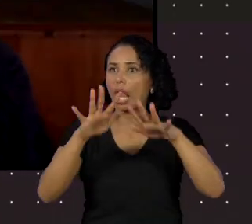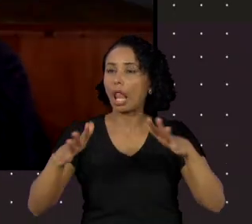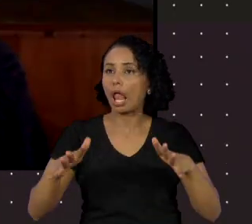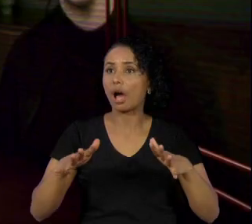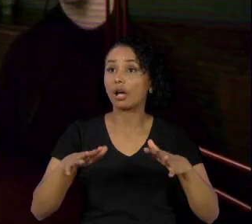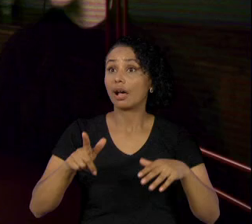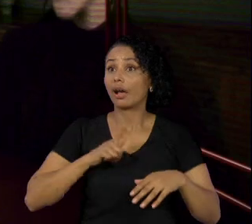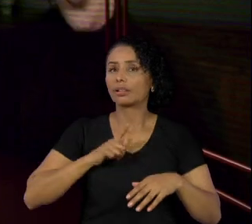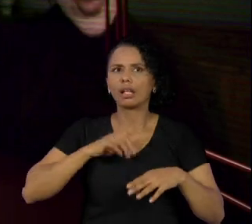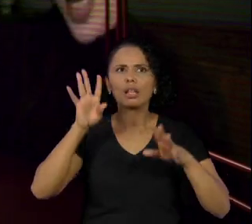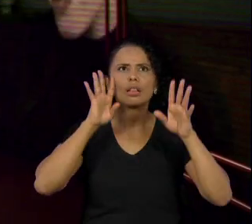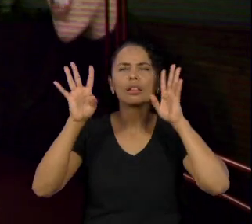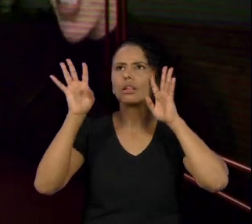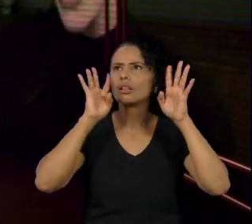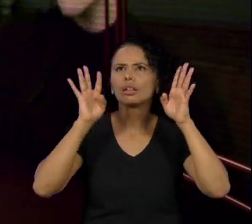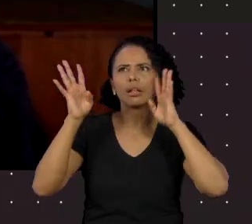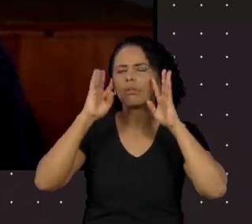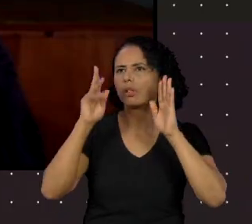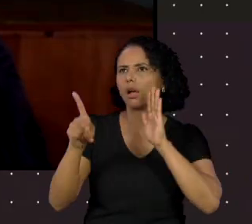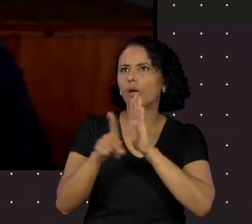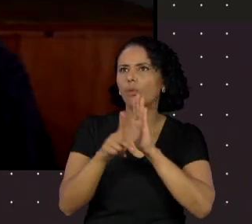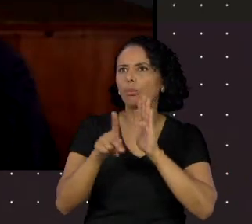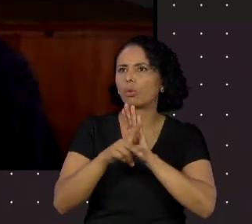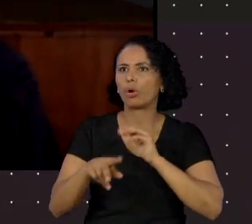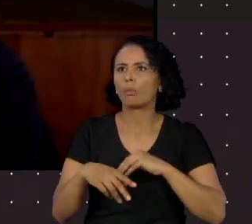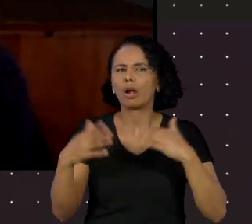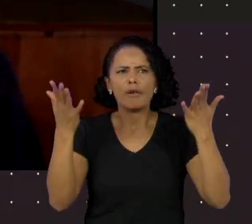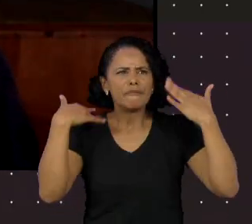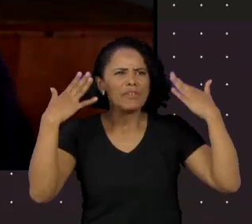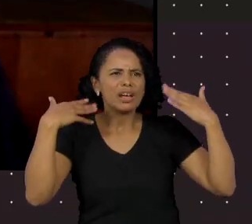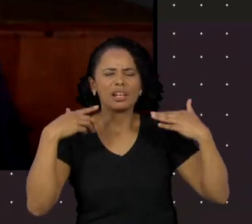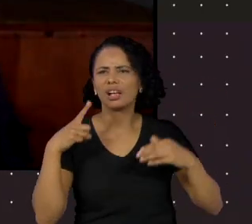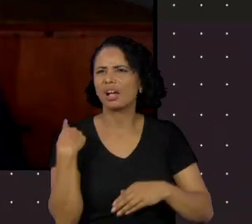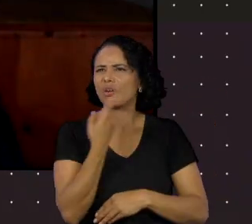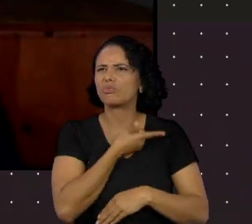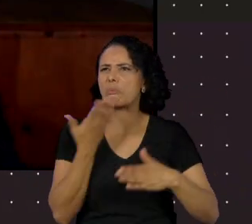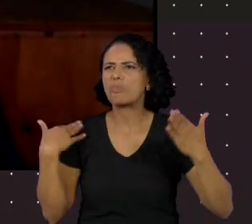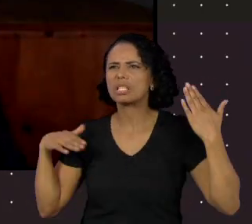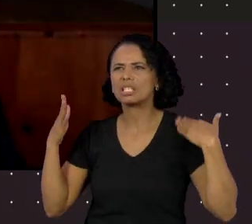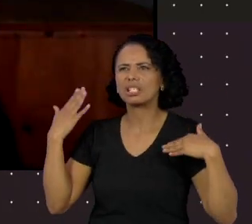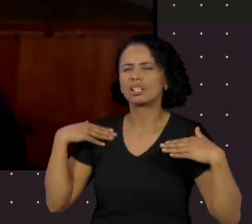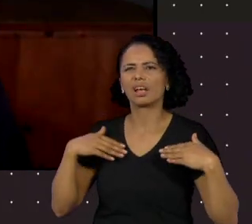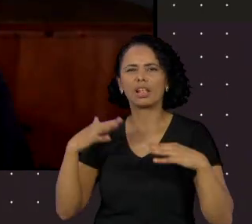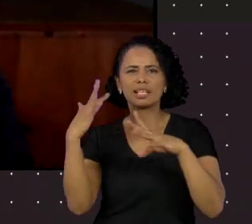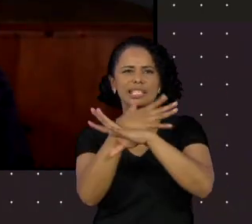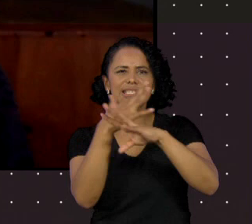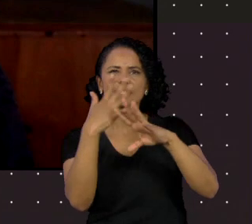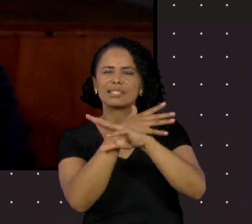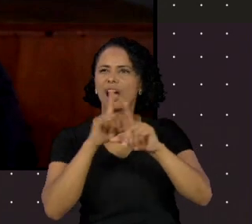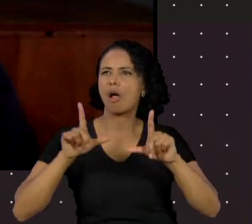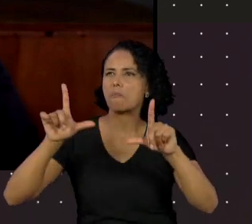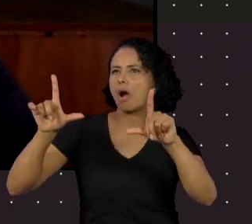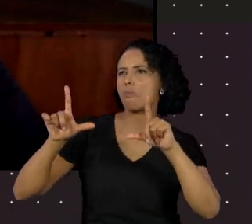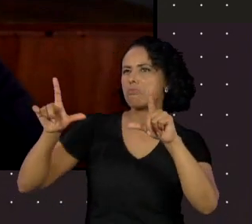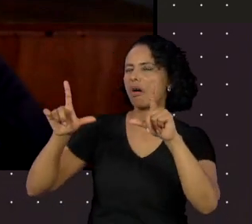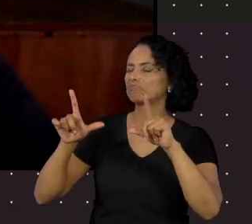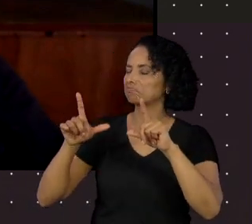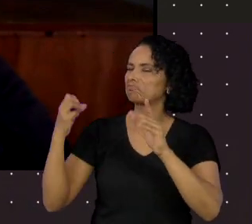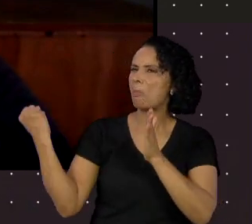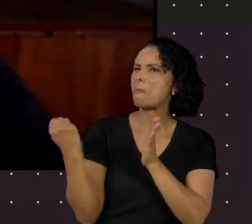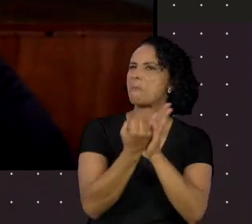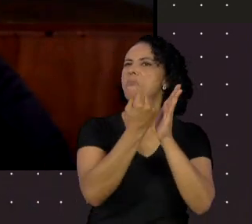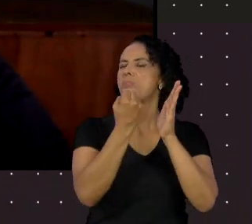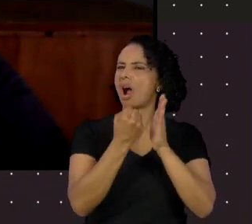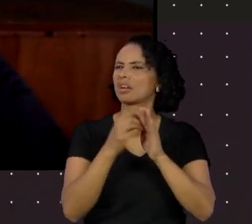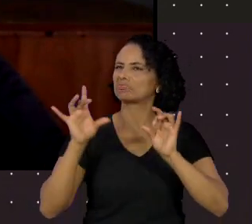flashbacks do verão, onde a gente está passeando, e o skyline da cidade. Então, foi algo muito marcante, assim. Foi uma